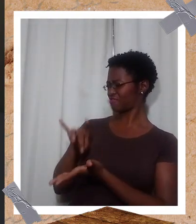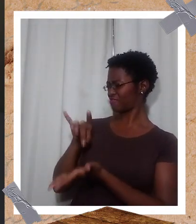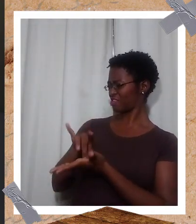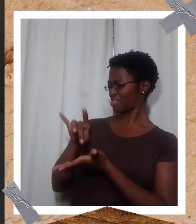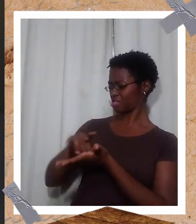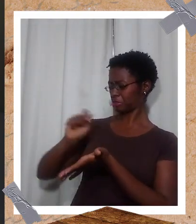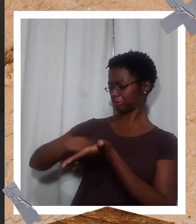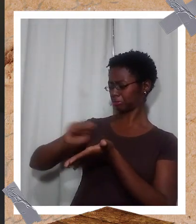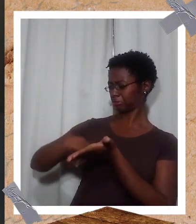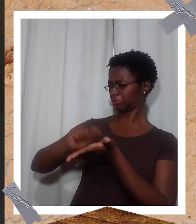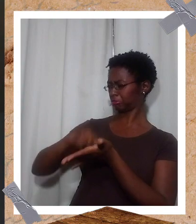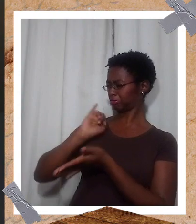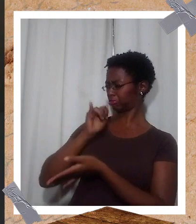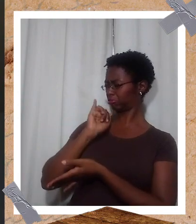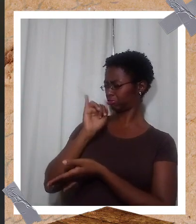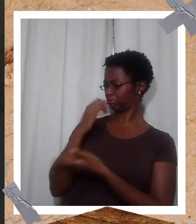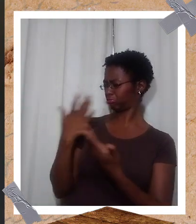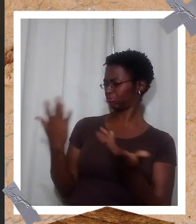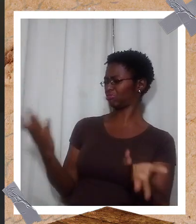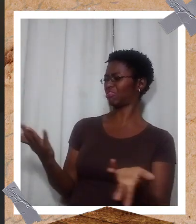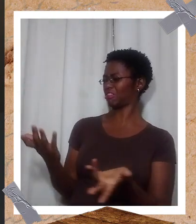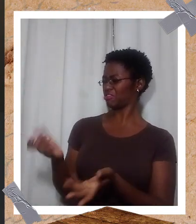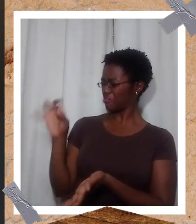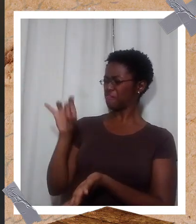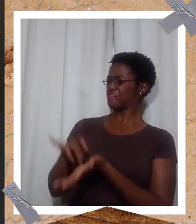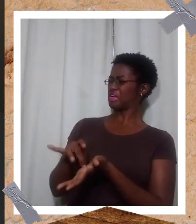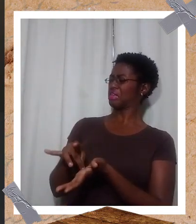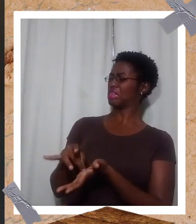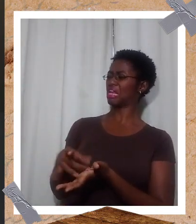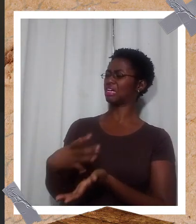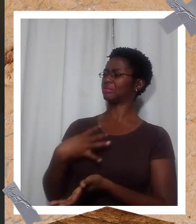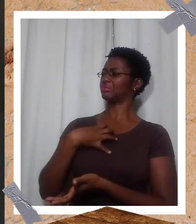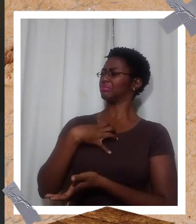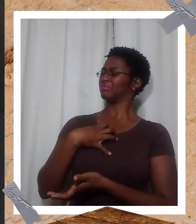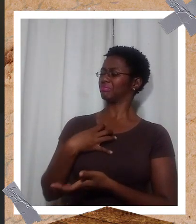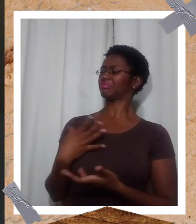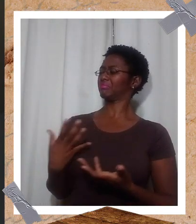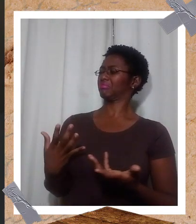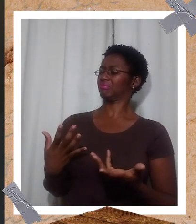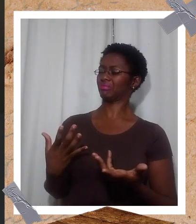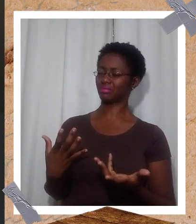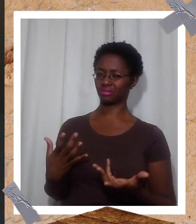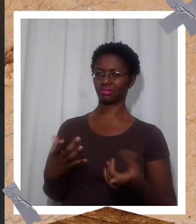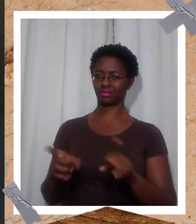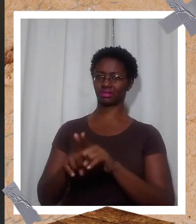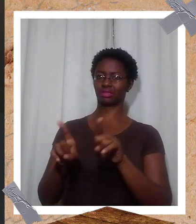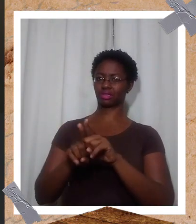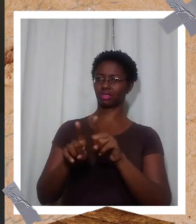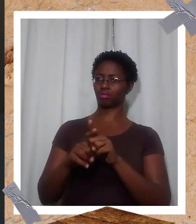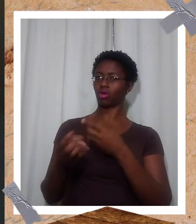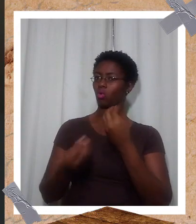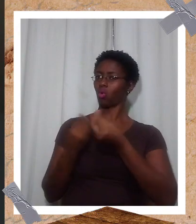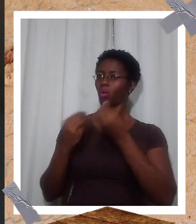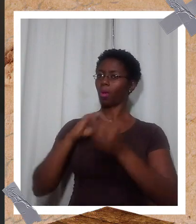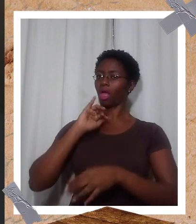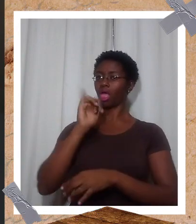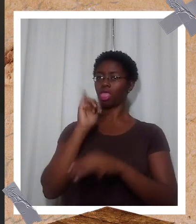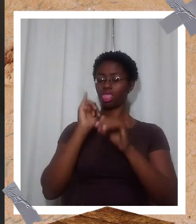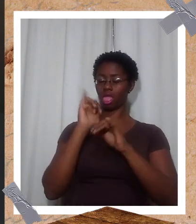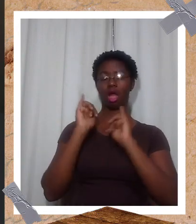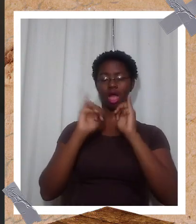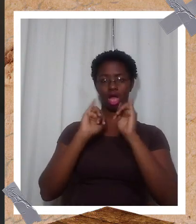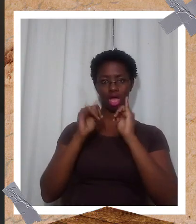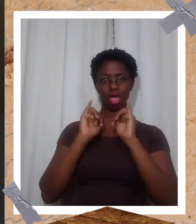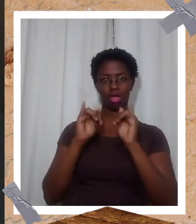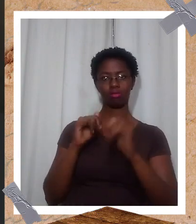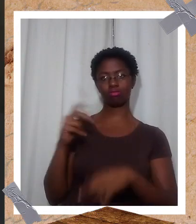A veracidade das histórias, né? E com a proeza narrativa que Carolina